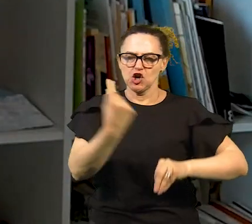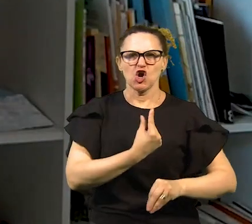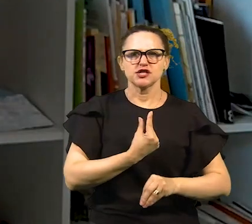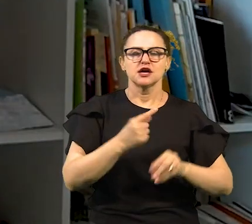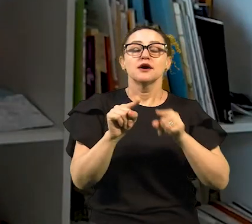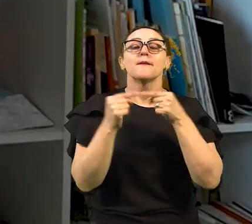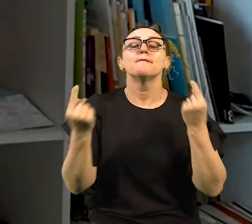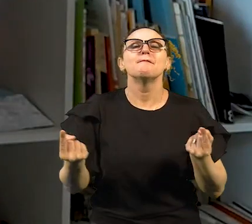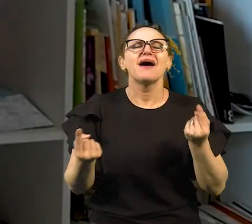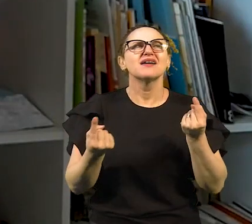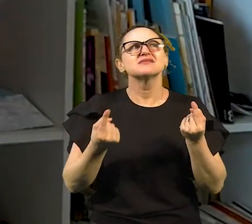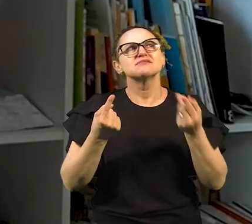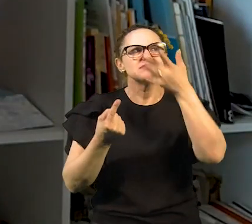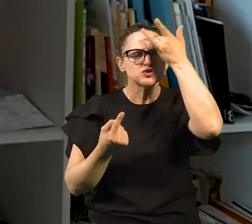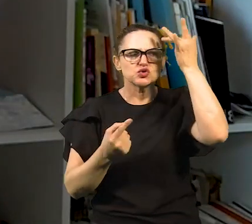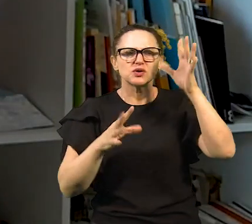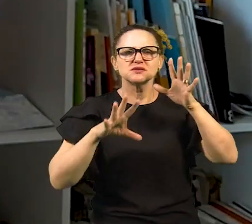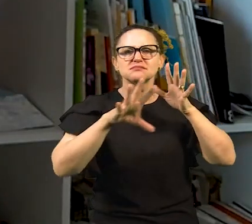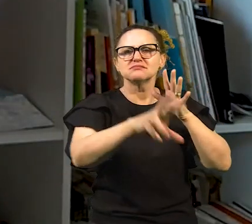alguns se apropriam dela